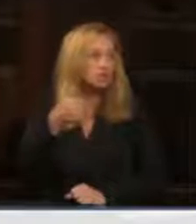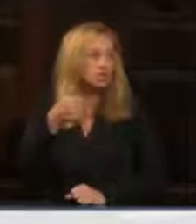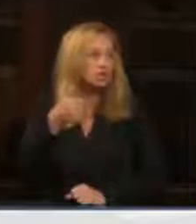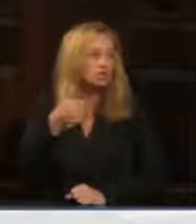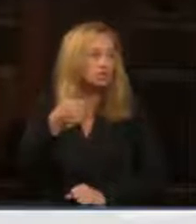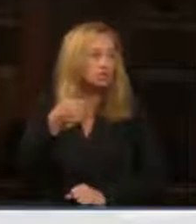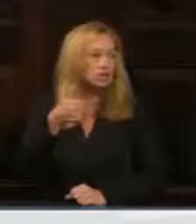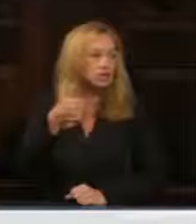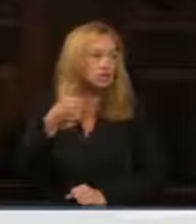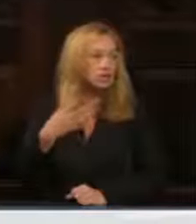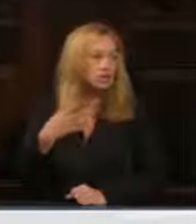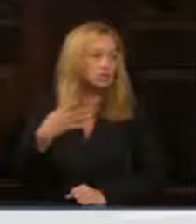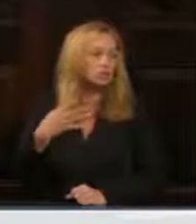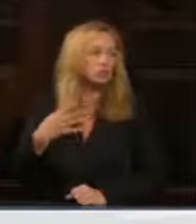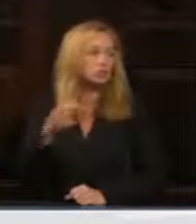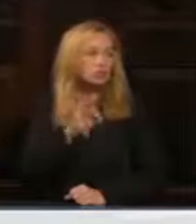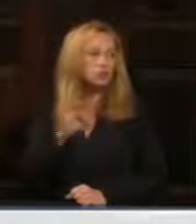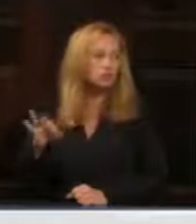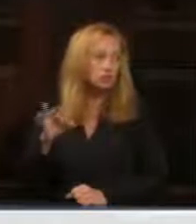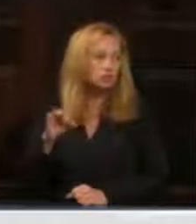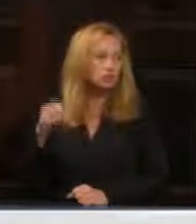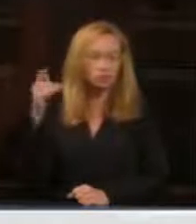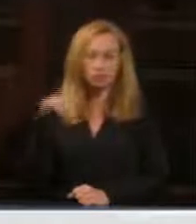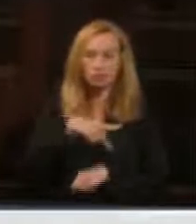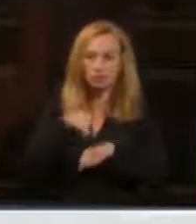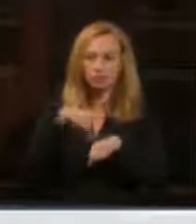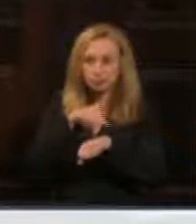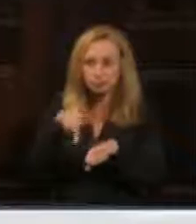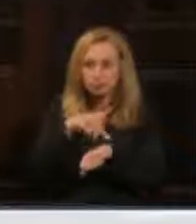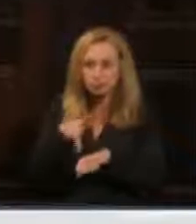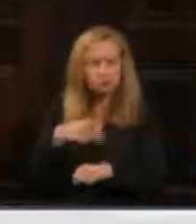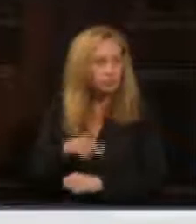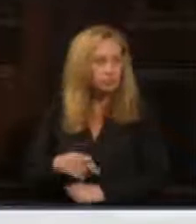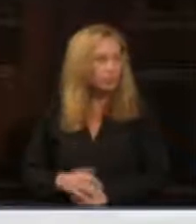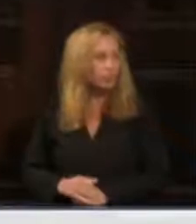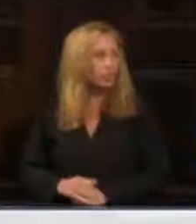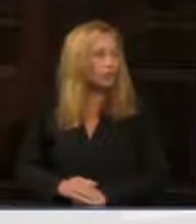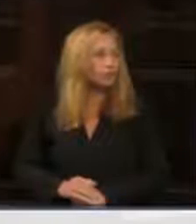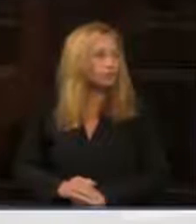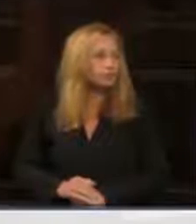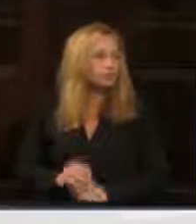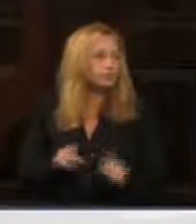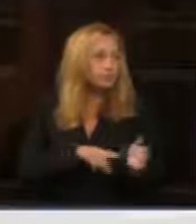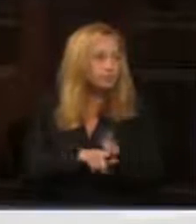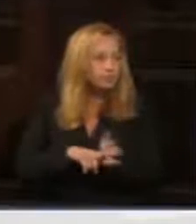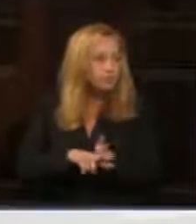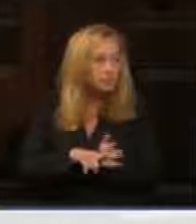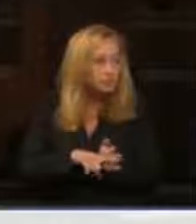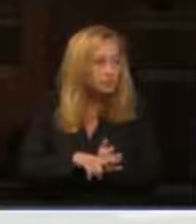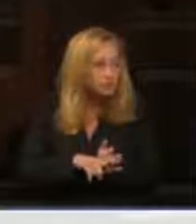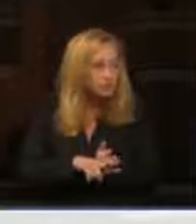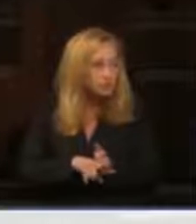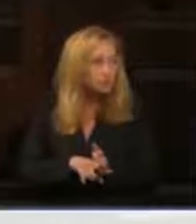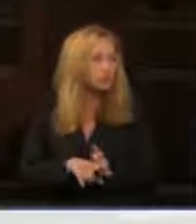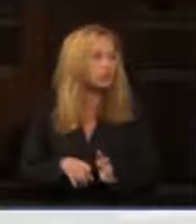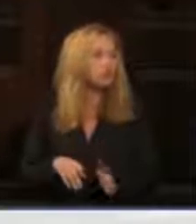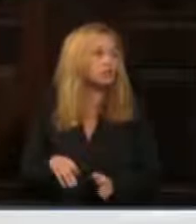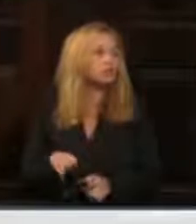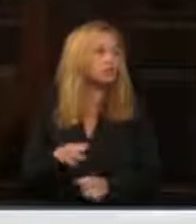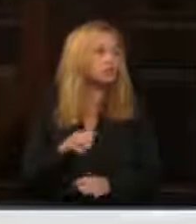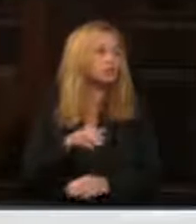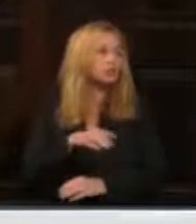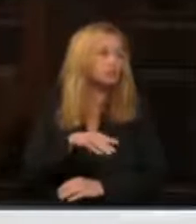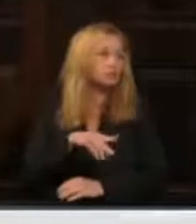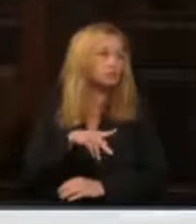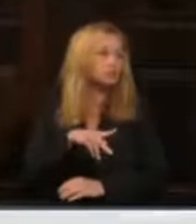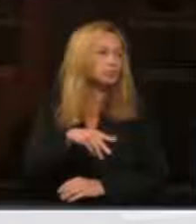114% no país, desde que esse indicador começou a ser monitorado pelo Ministério de Saúde no